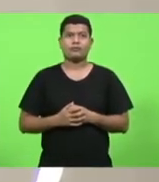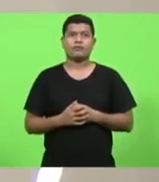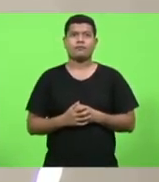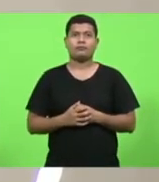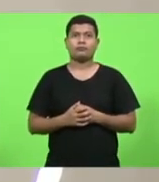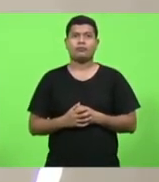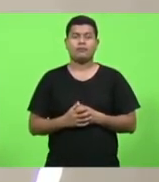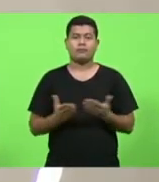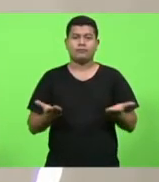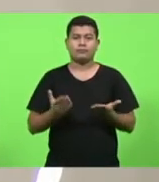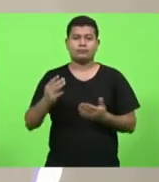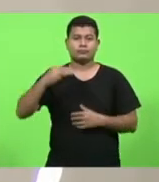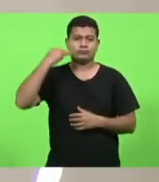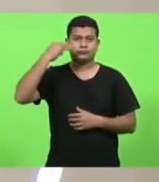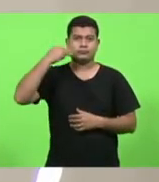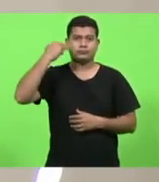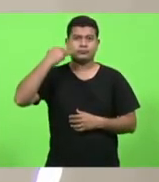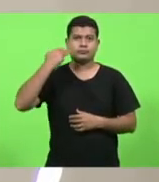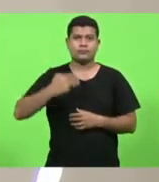Deputado Márcio Machado.